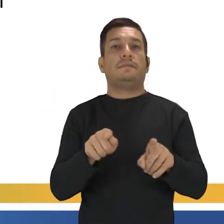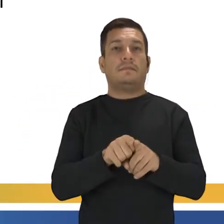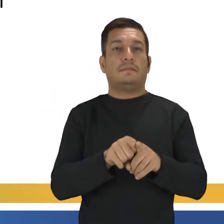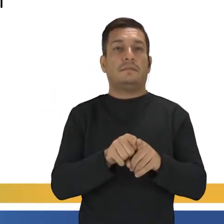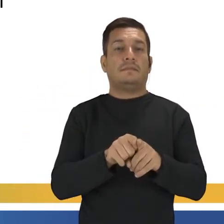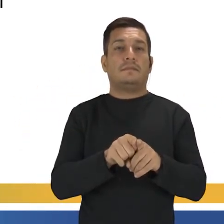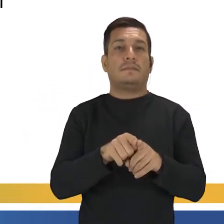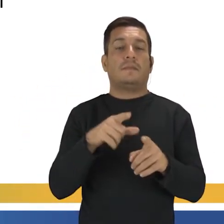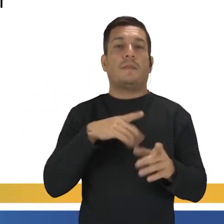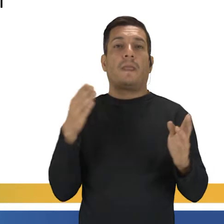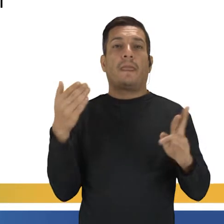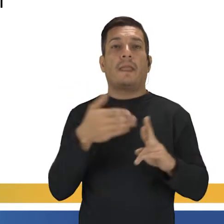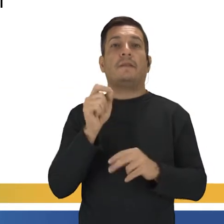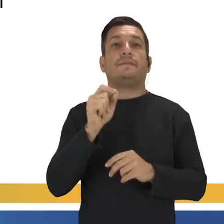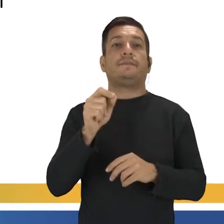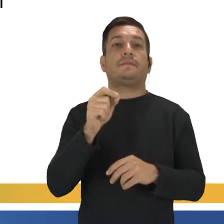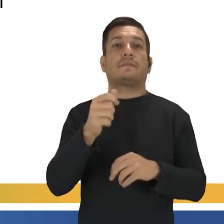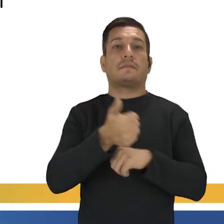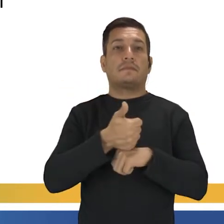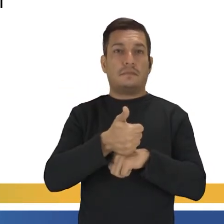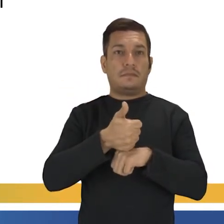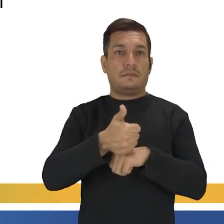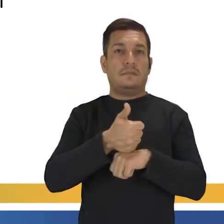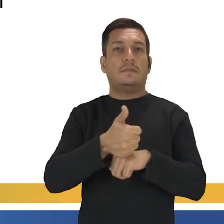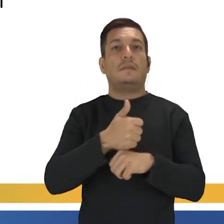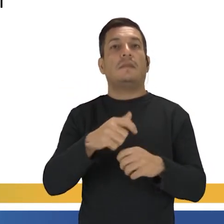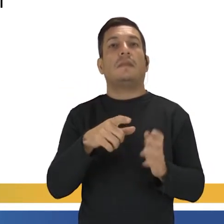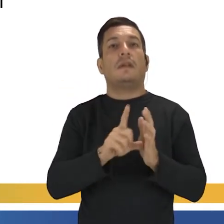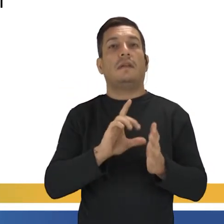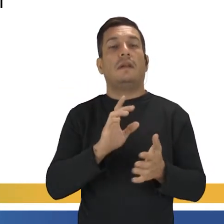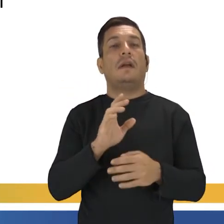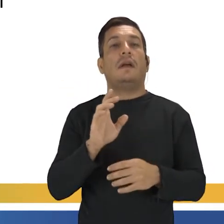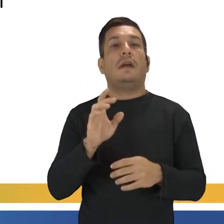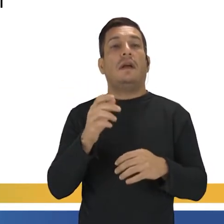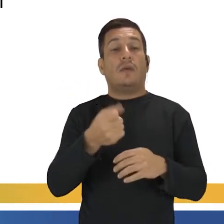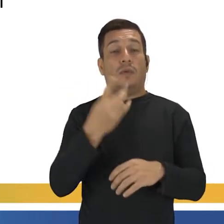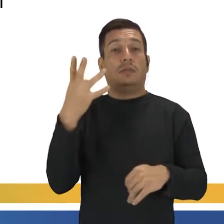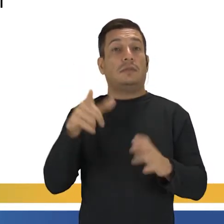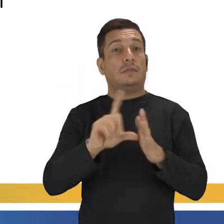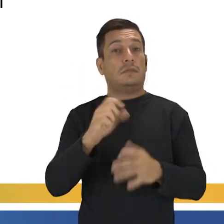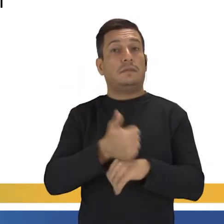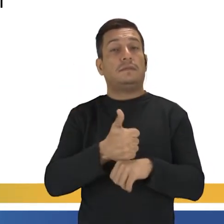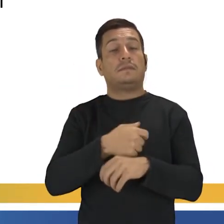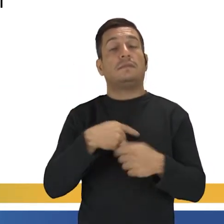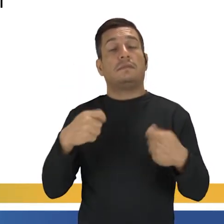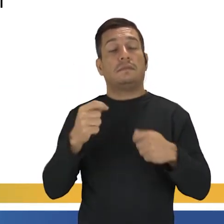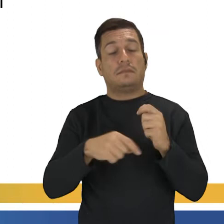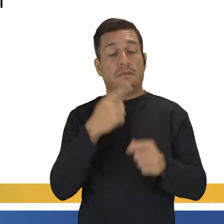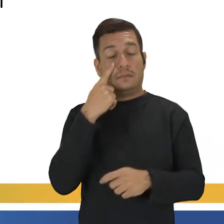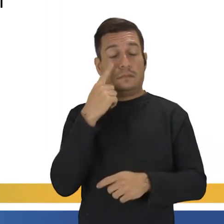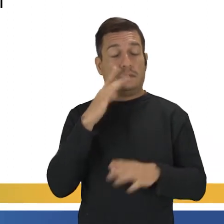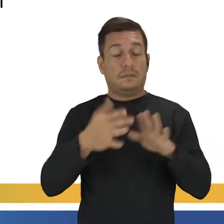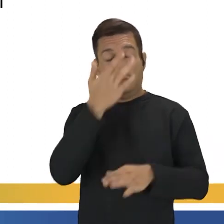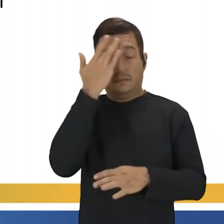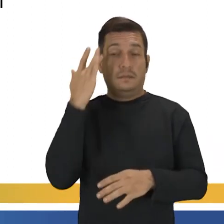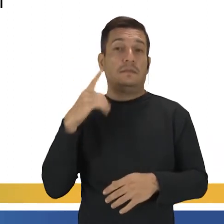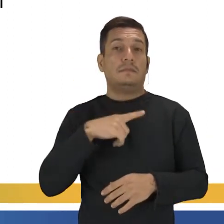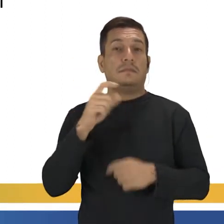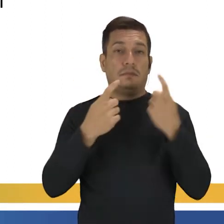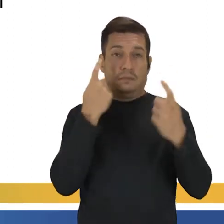seja, aquilo que eu falei, aumentou o volume, diminui a intensidade. A carga deve sempre aumentar de forma crescente, tanto